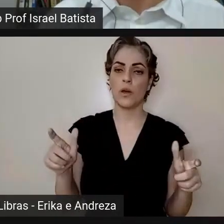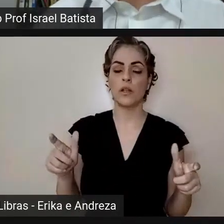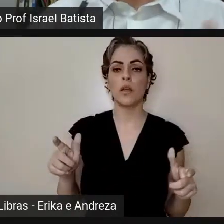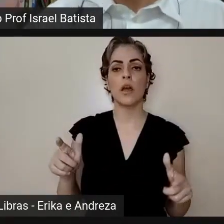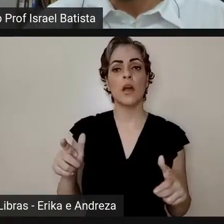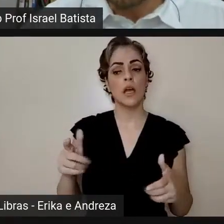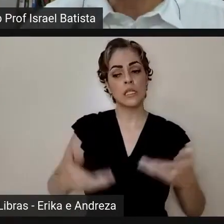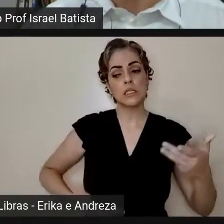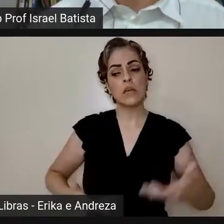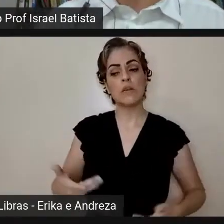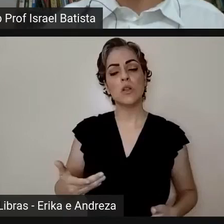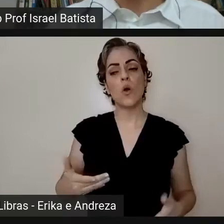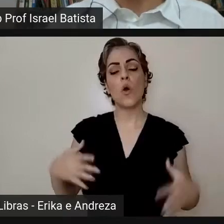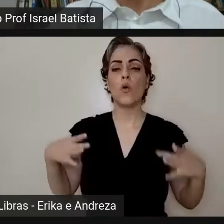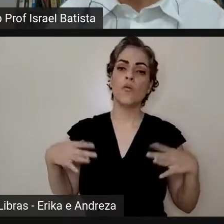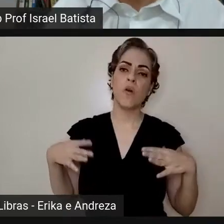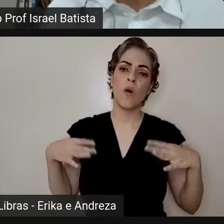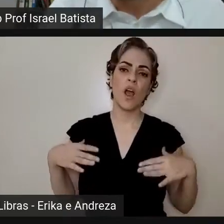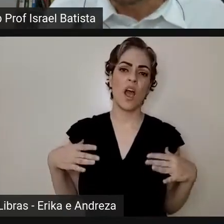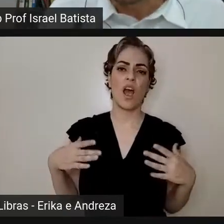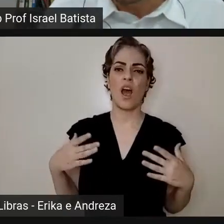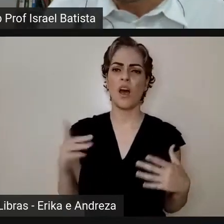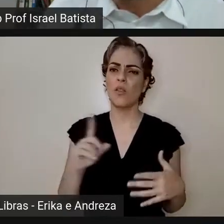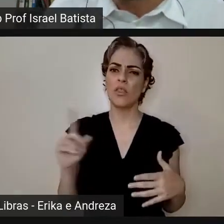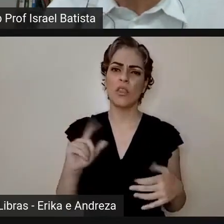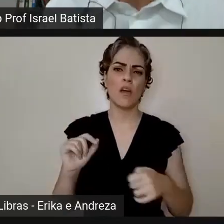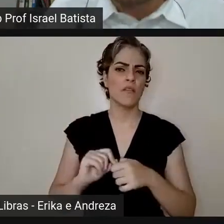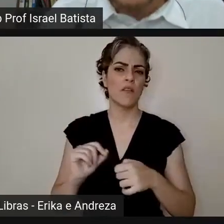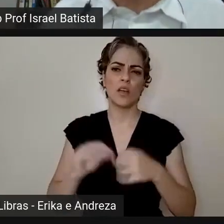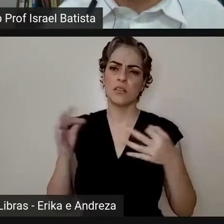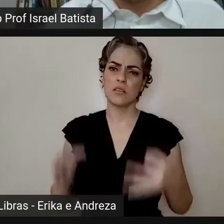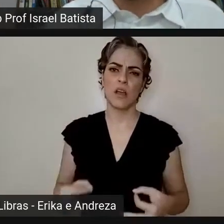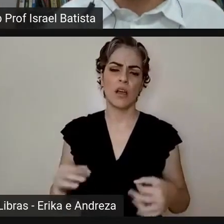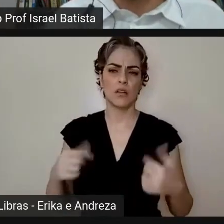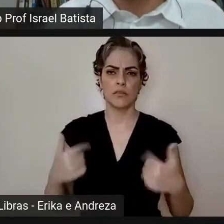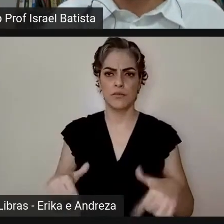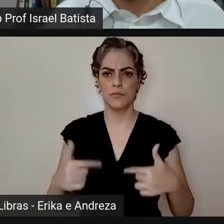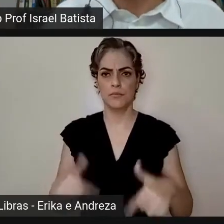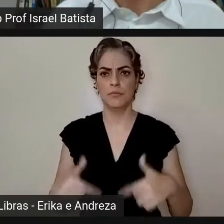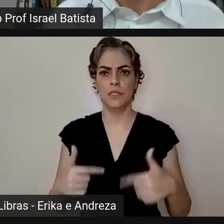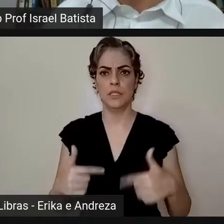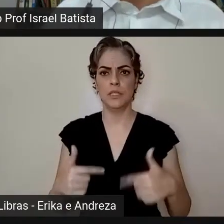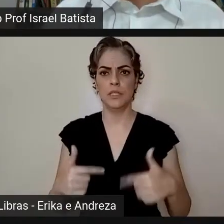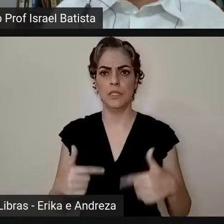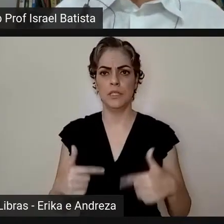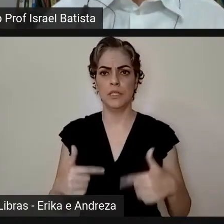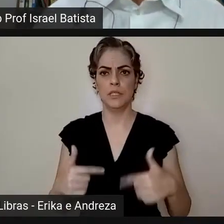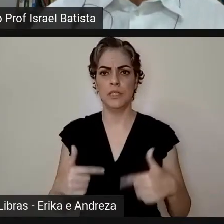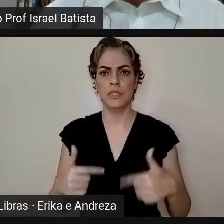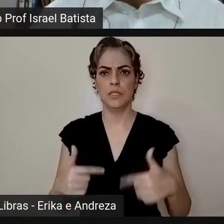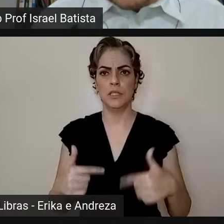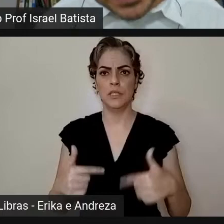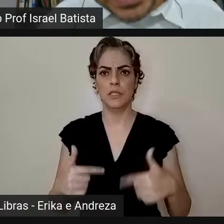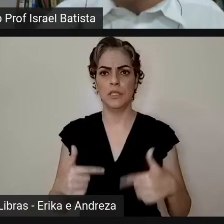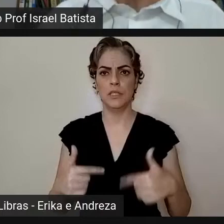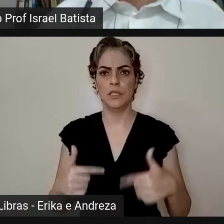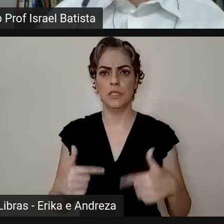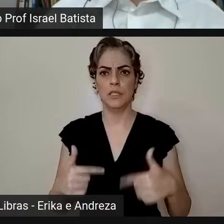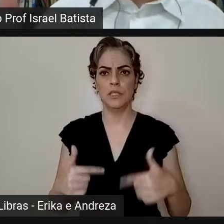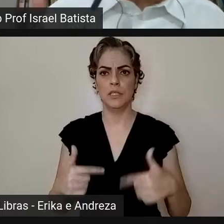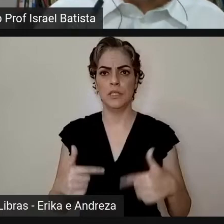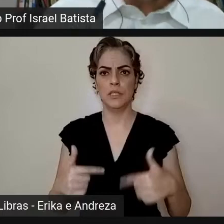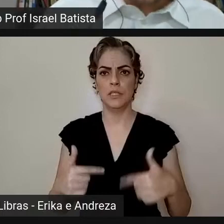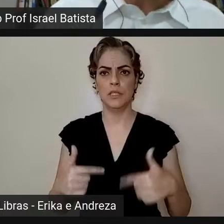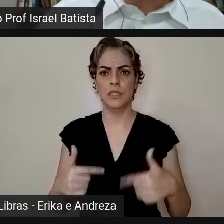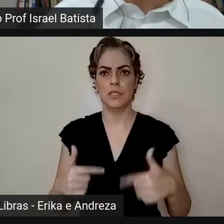por exemplo, que não cumpre com as suas funções, que não tem um desempenho suficiente, né? Então, estabilidade sim,